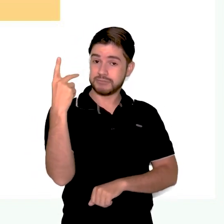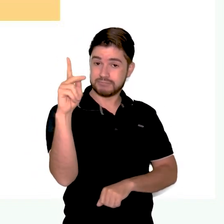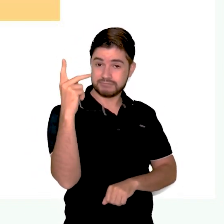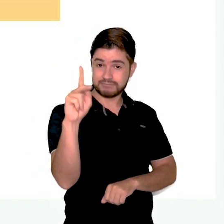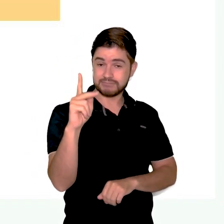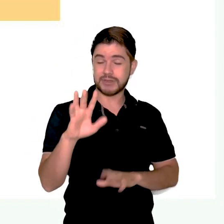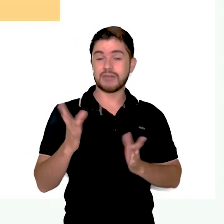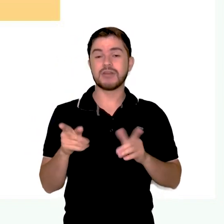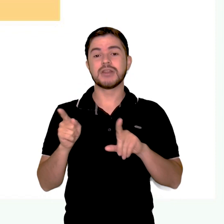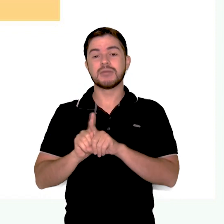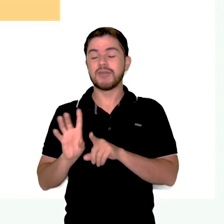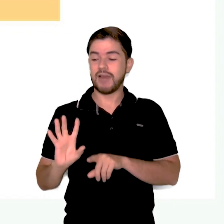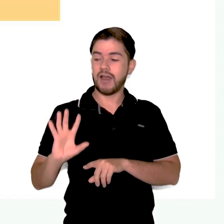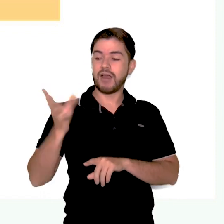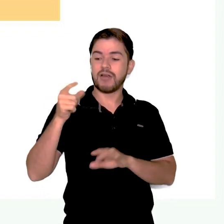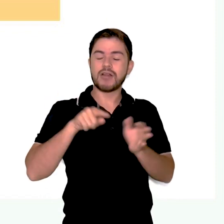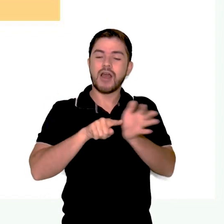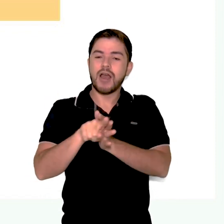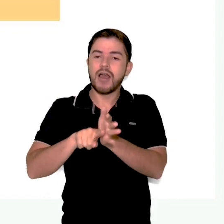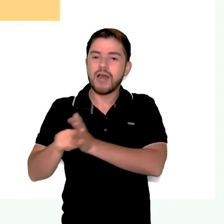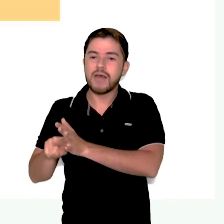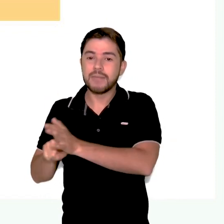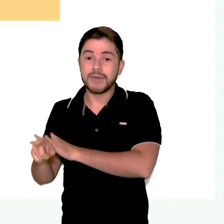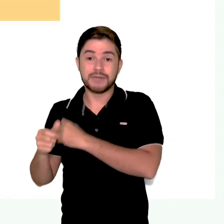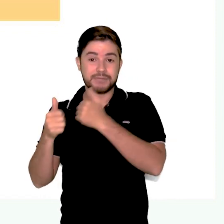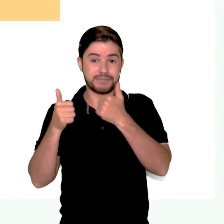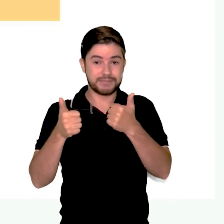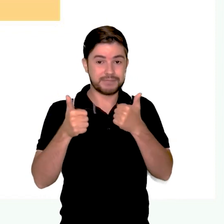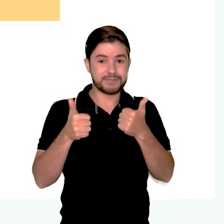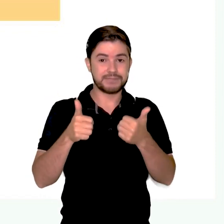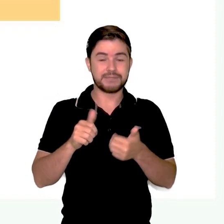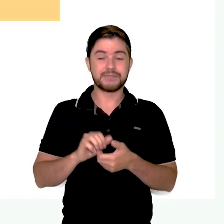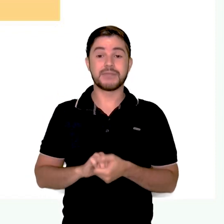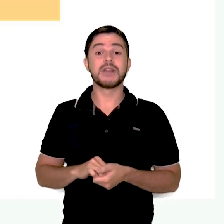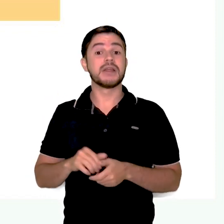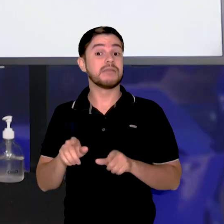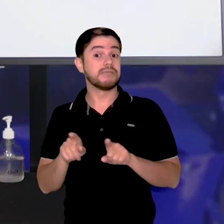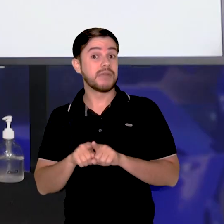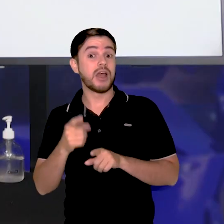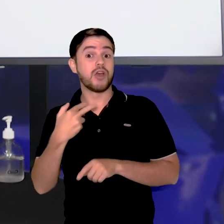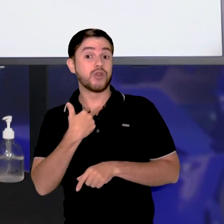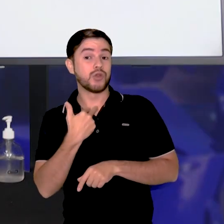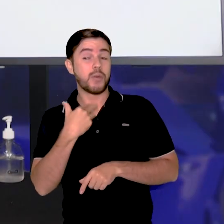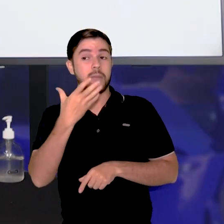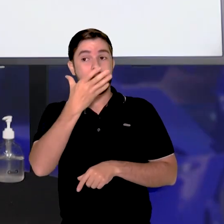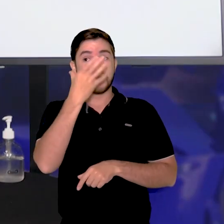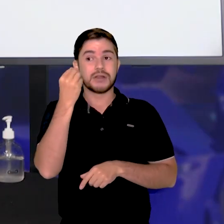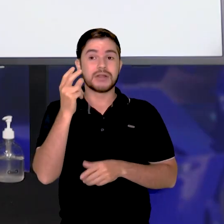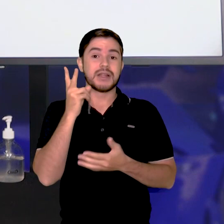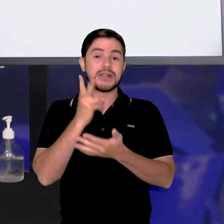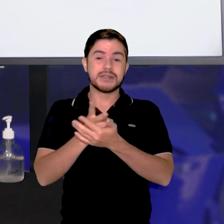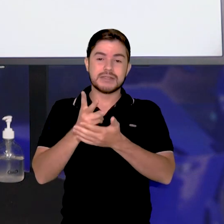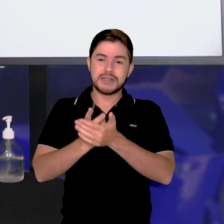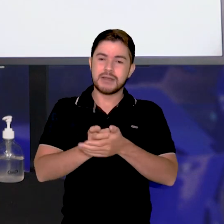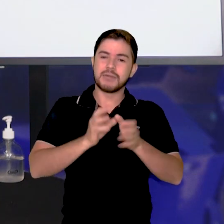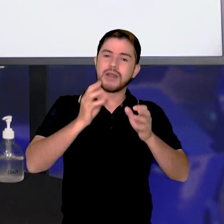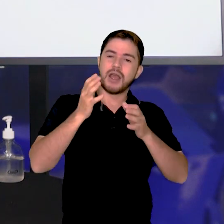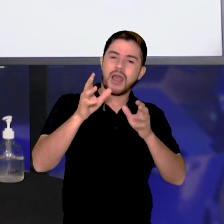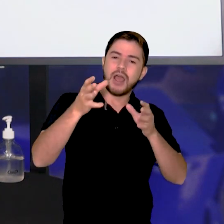dúvida e vão realizar essa pesquisa, tá certo? Ah, não esqueçam de seguir o passo a